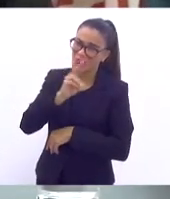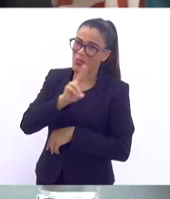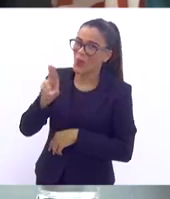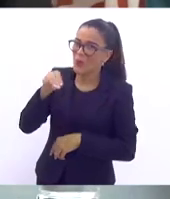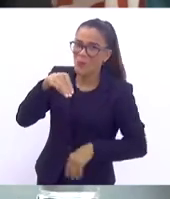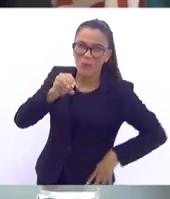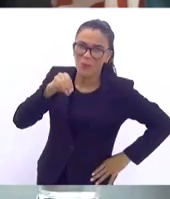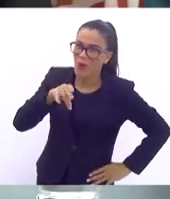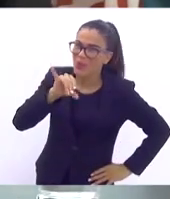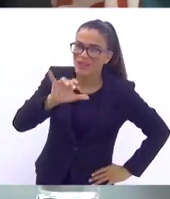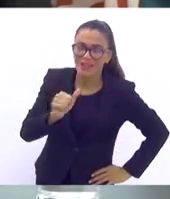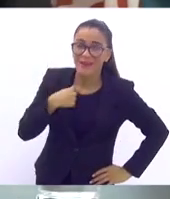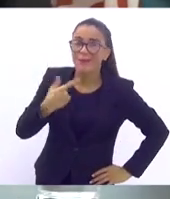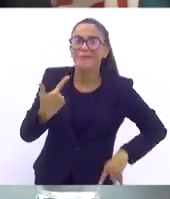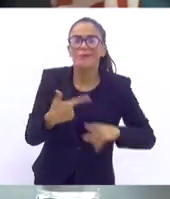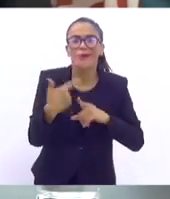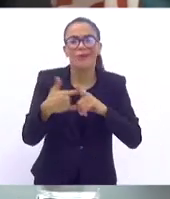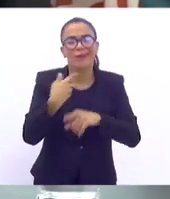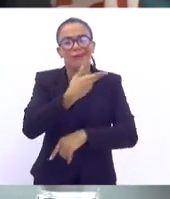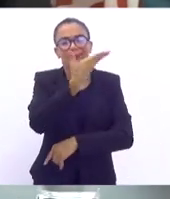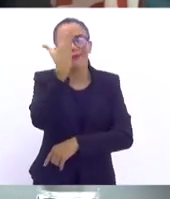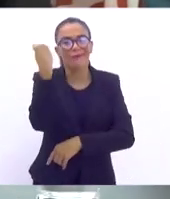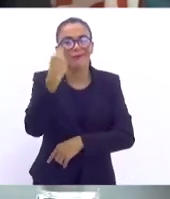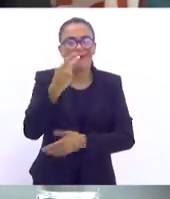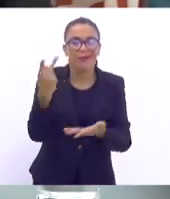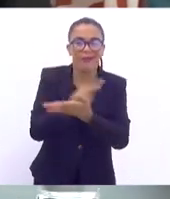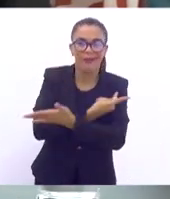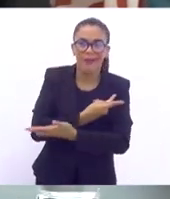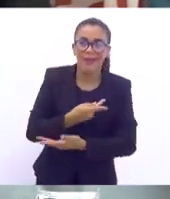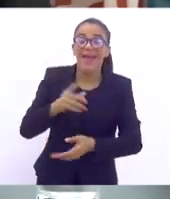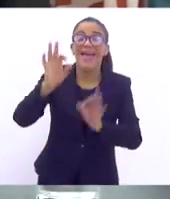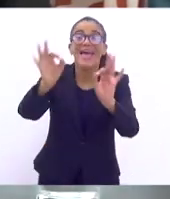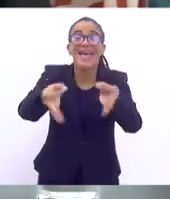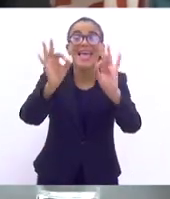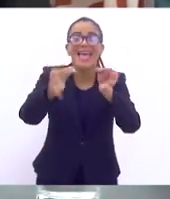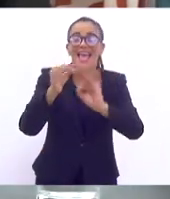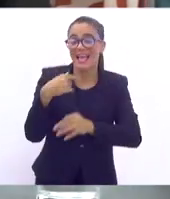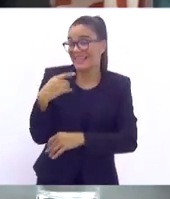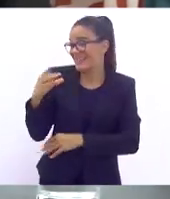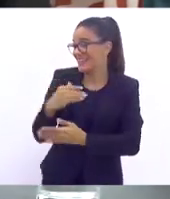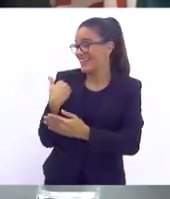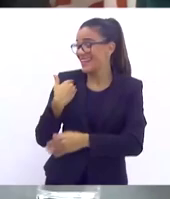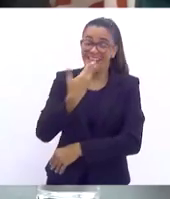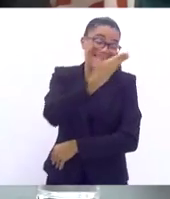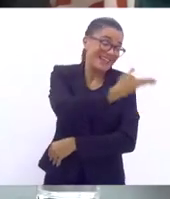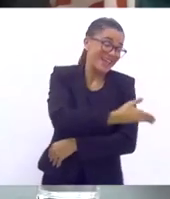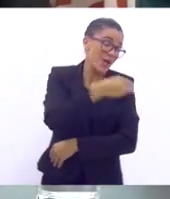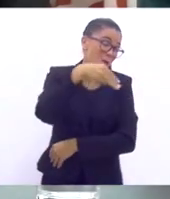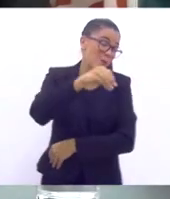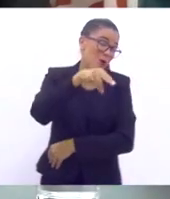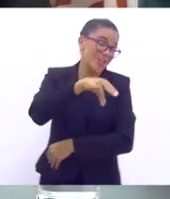chamasse Mônica não tem porque Ah é a nossa Mônica Francisco Então é isso